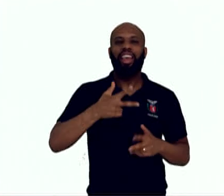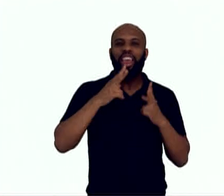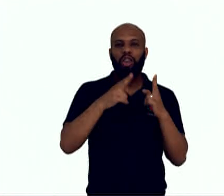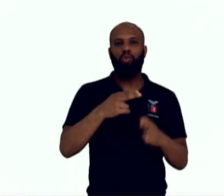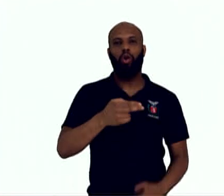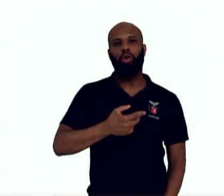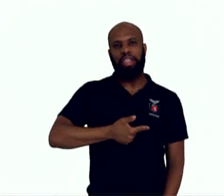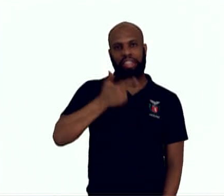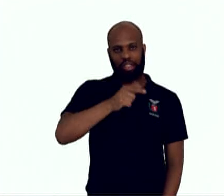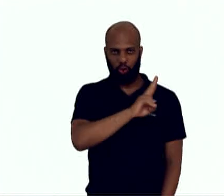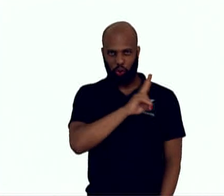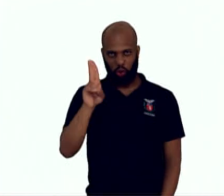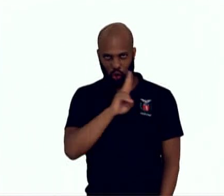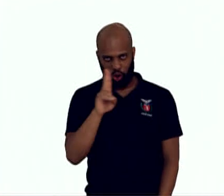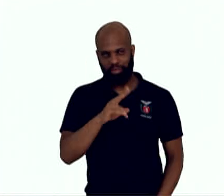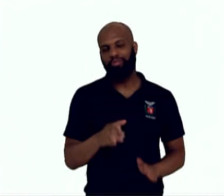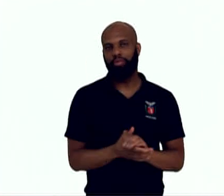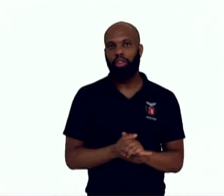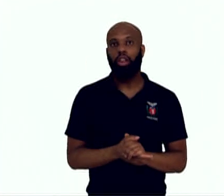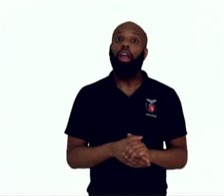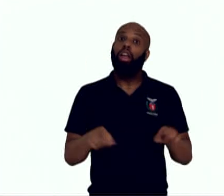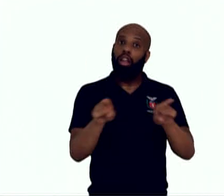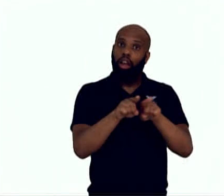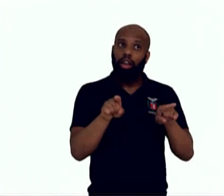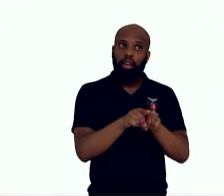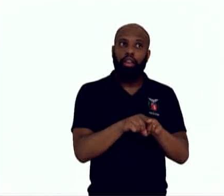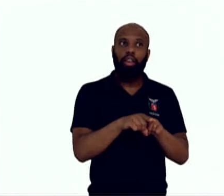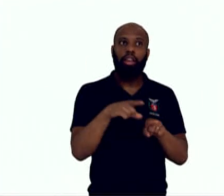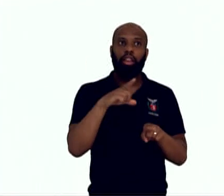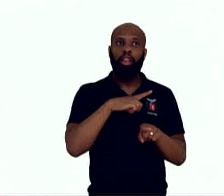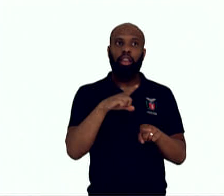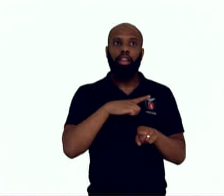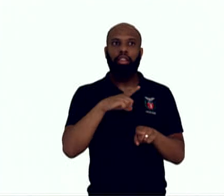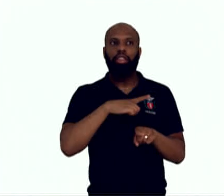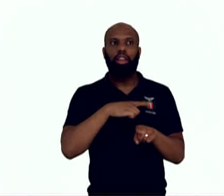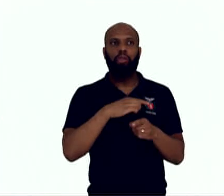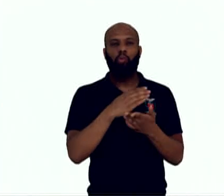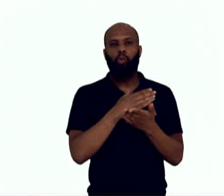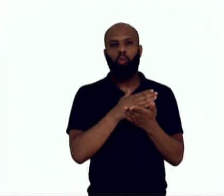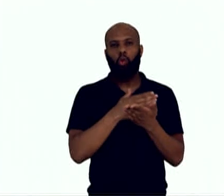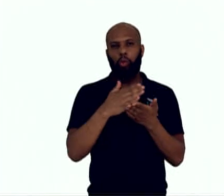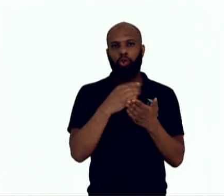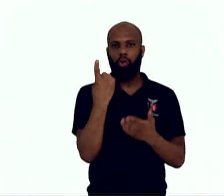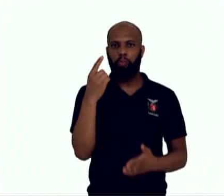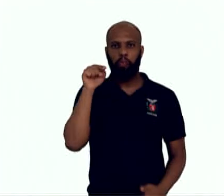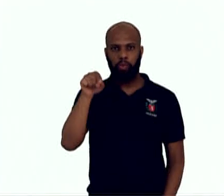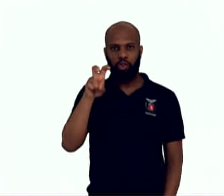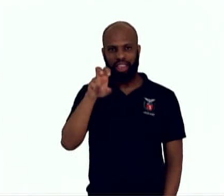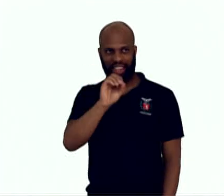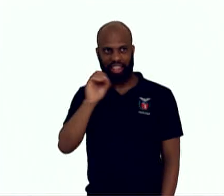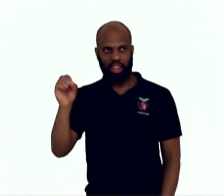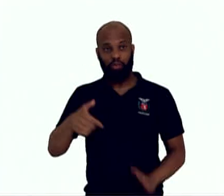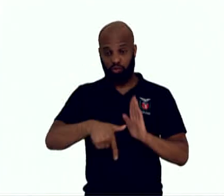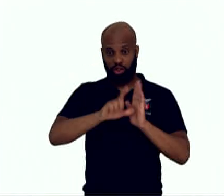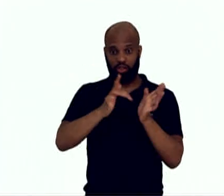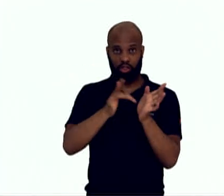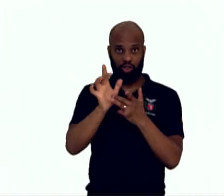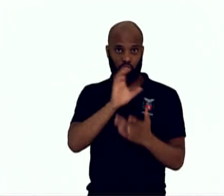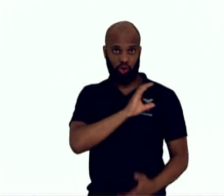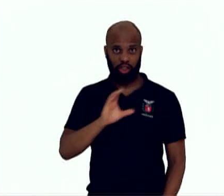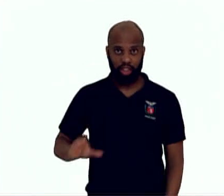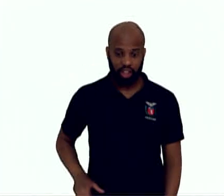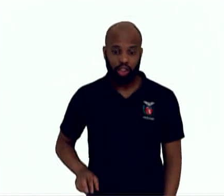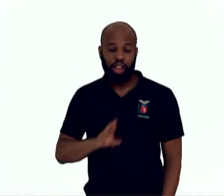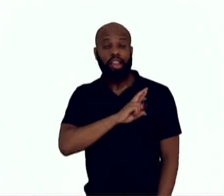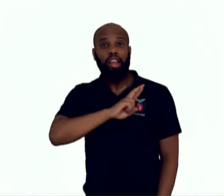de obrigações com a vinda dos arianos, acabou vindo com a vinda dos arianos a partir de 1500 a.C., surgiu a ideia de castas, até a